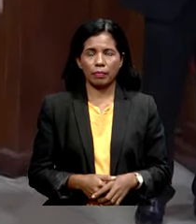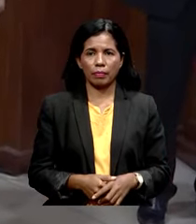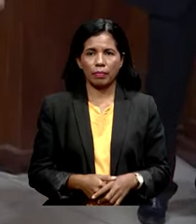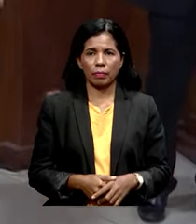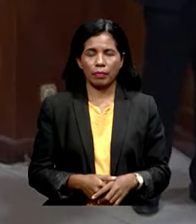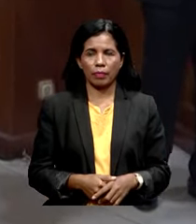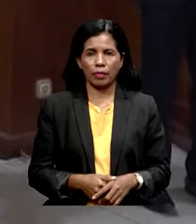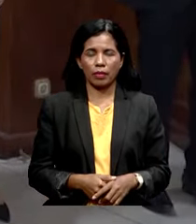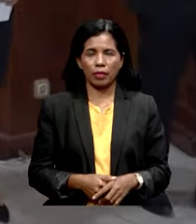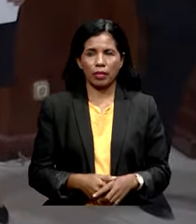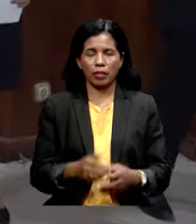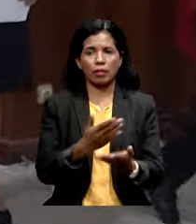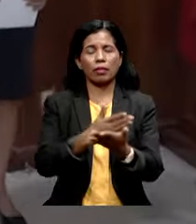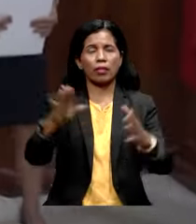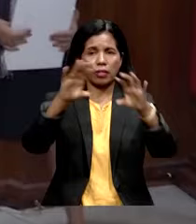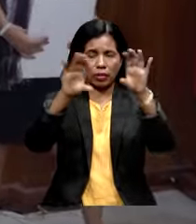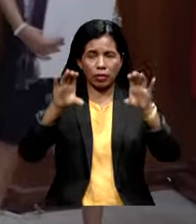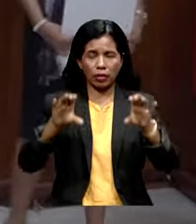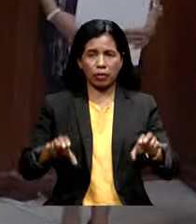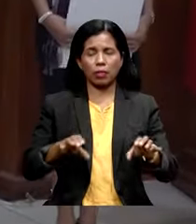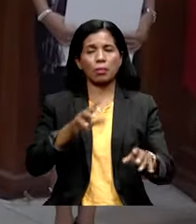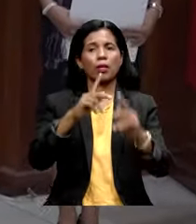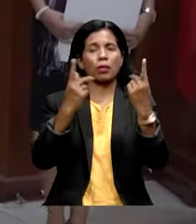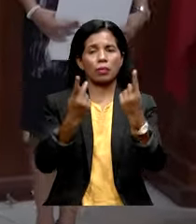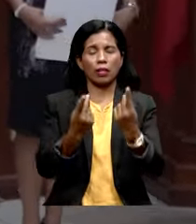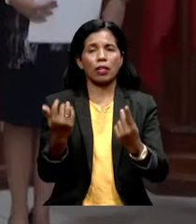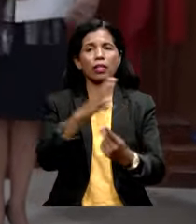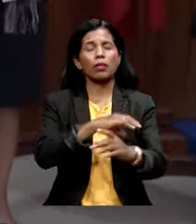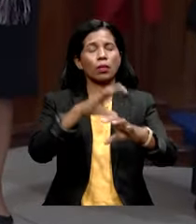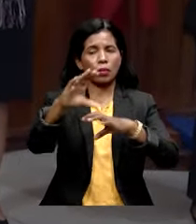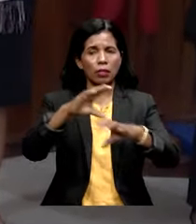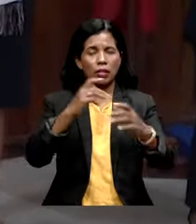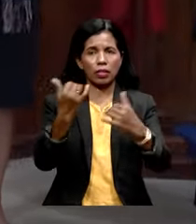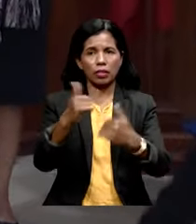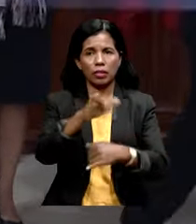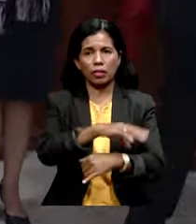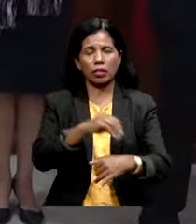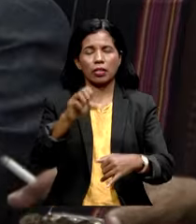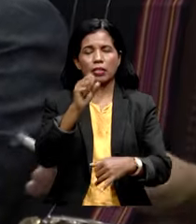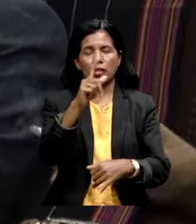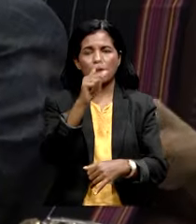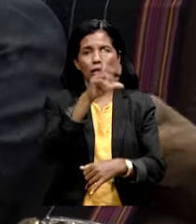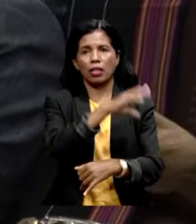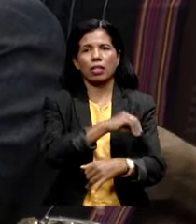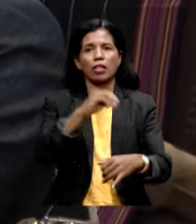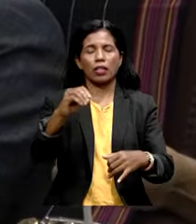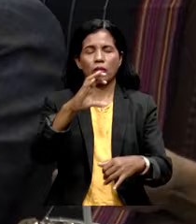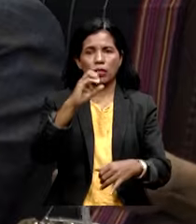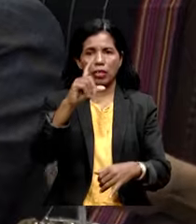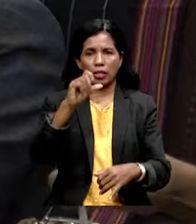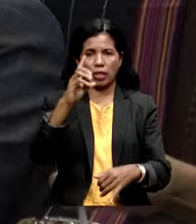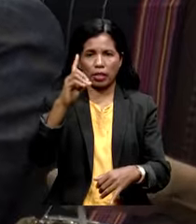E a âmbito de atribuição certificado para o operador de telecomunicação Sira, Anestan Sterling Timor Unipessoal LDA, Gonçó Unipessoal